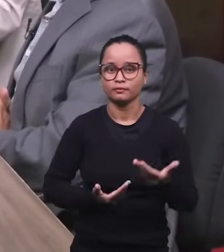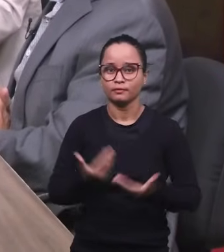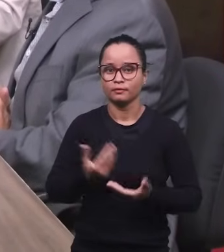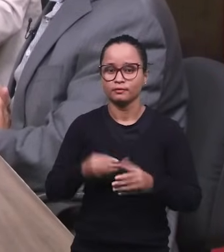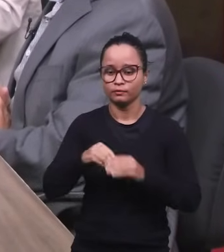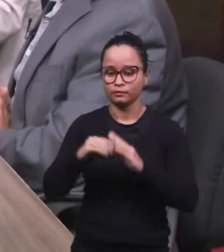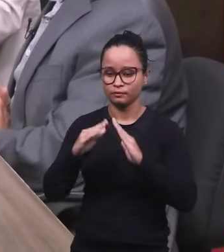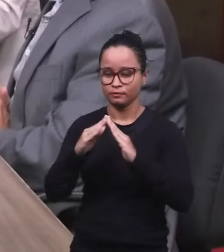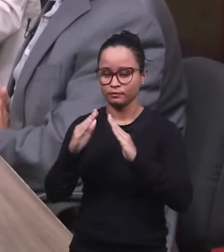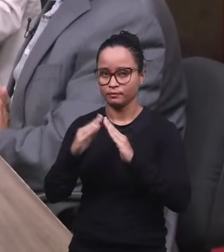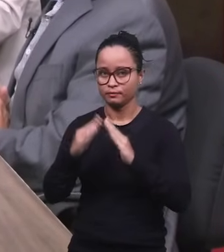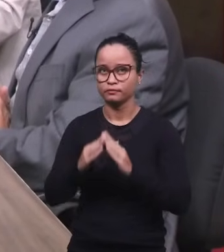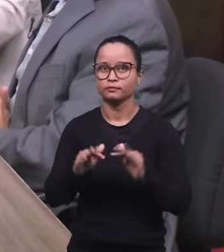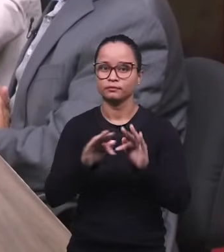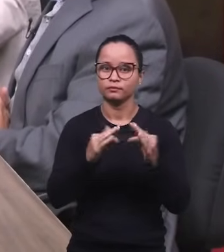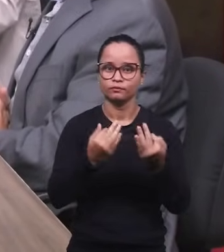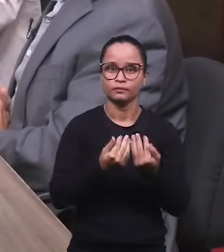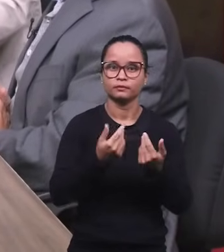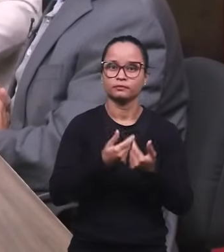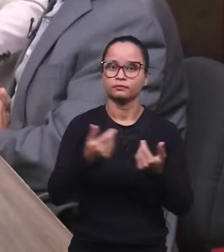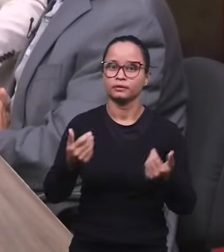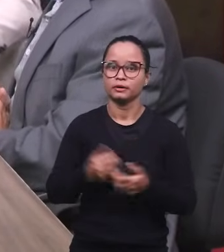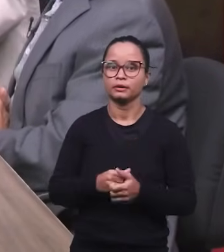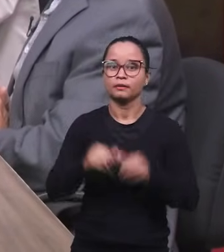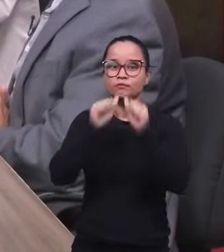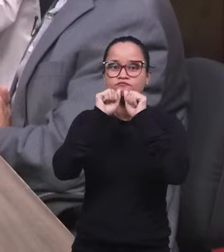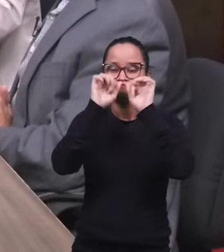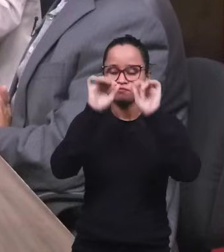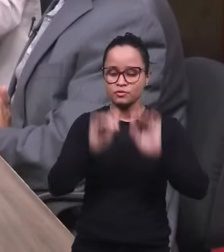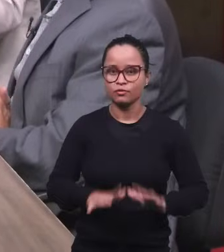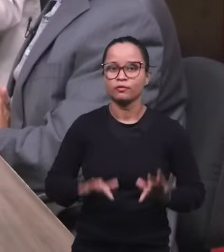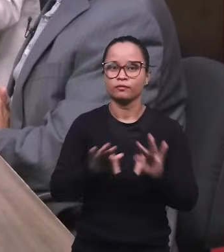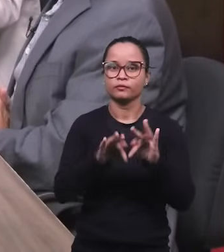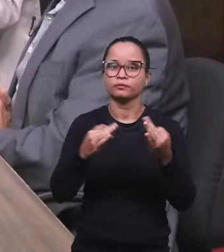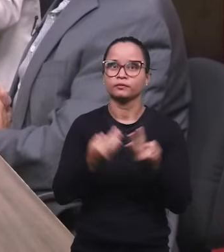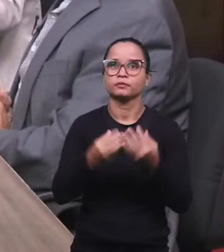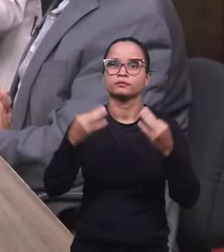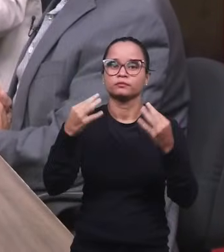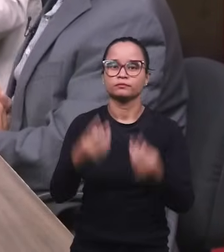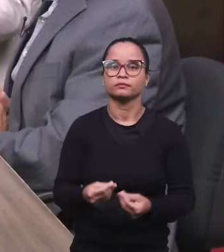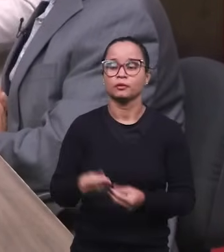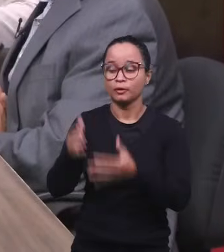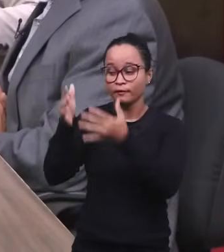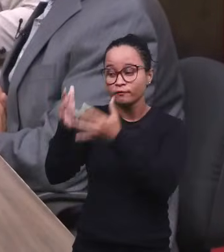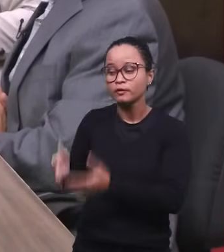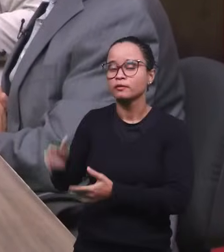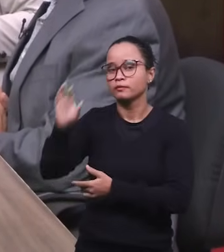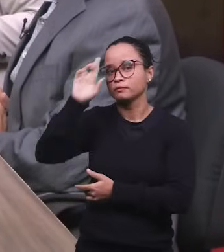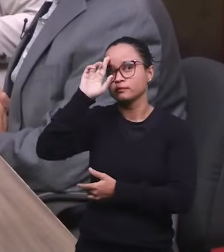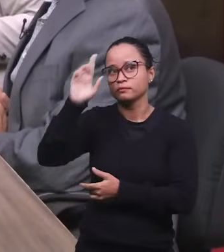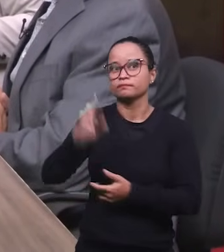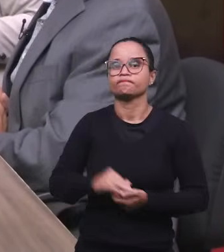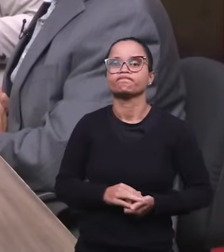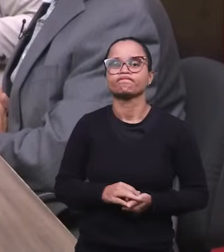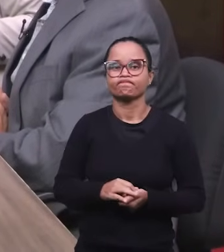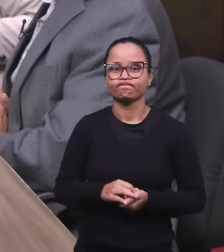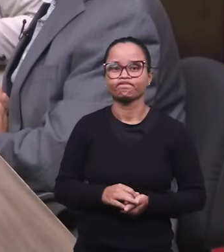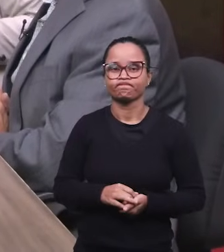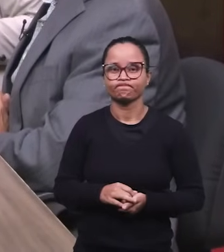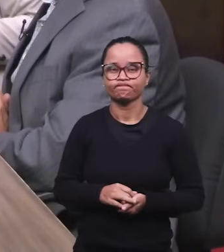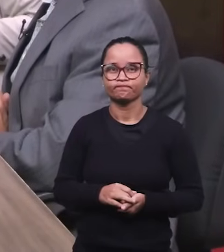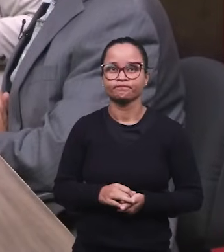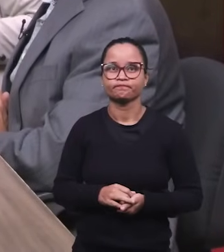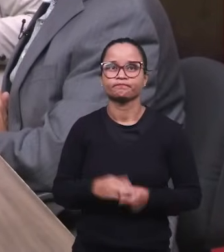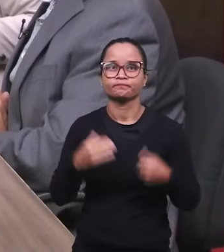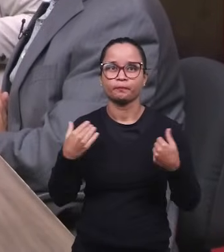servo no seu lar, mesmo no lar dividido, que o Senhor abençoa o lar inteiro pela fidelidade do servo. Interessante, o